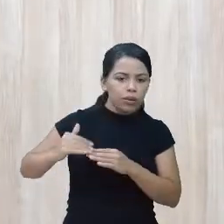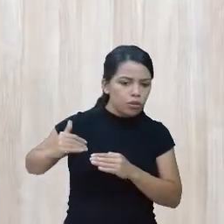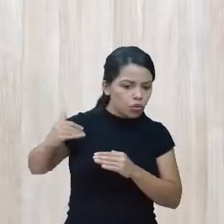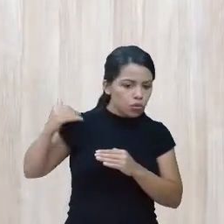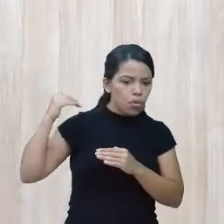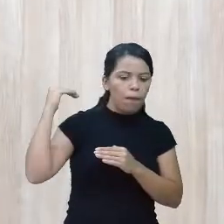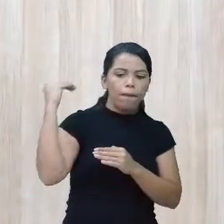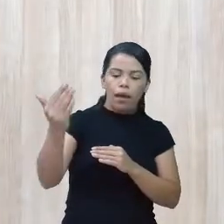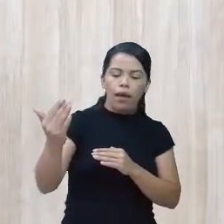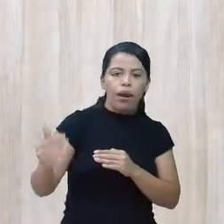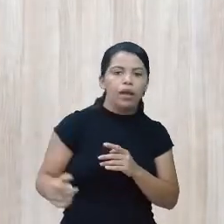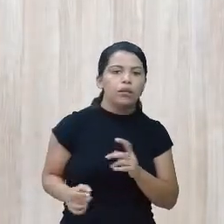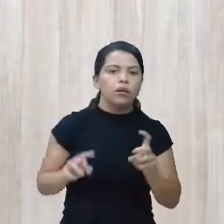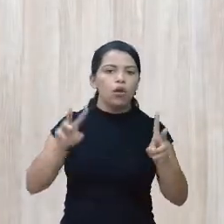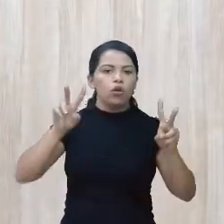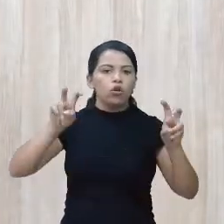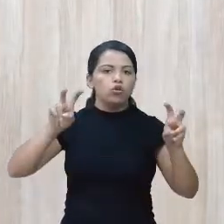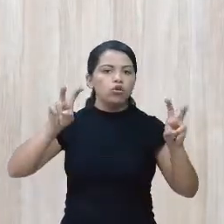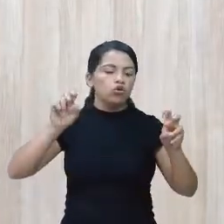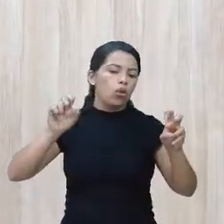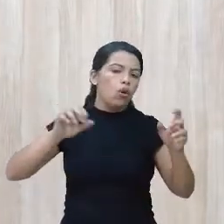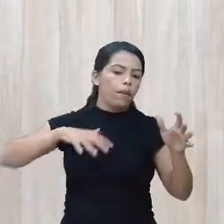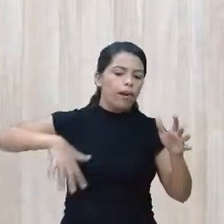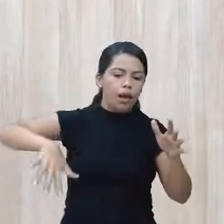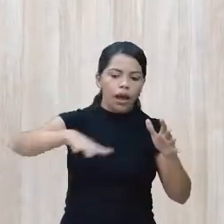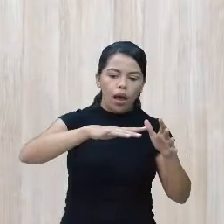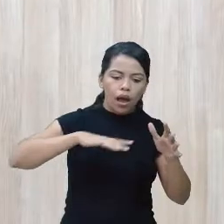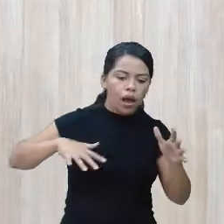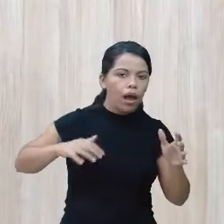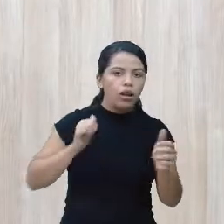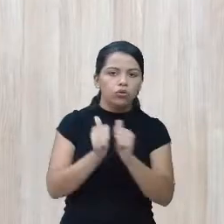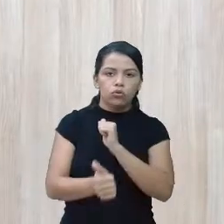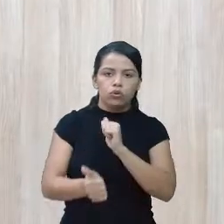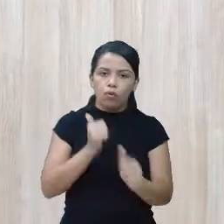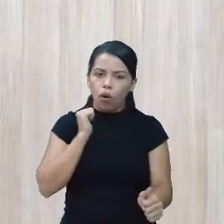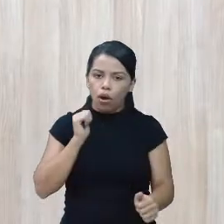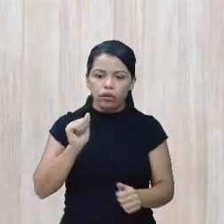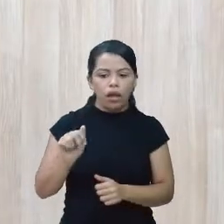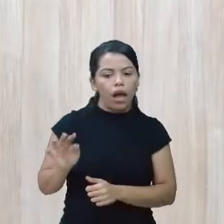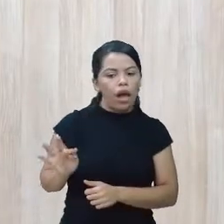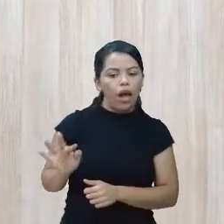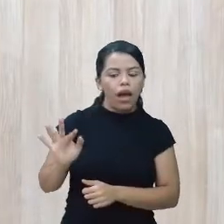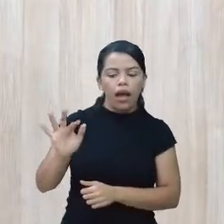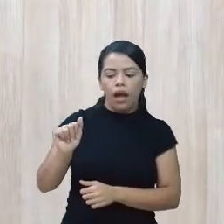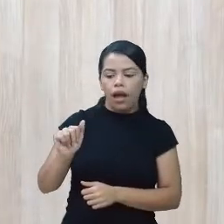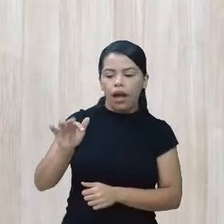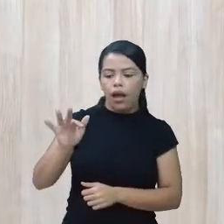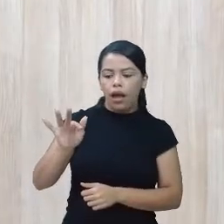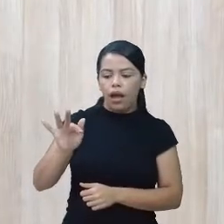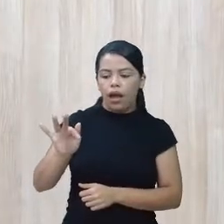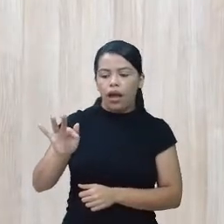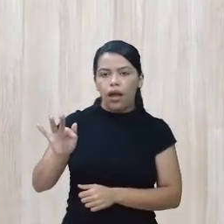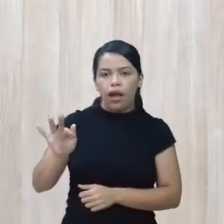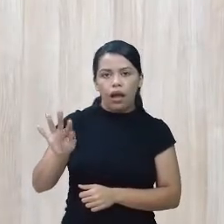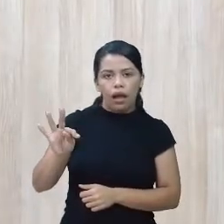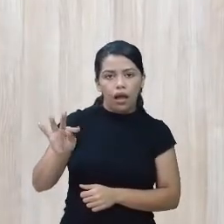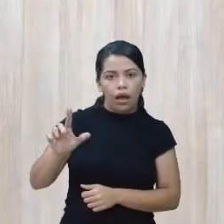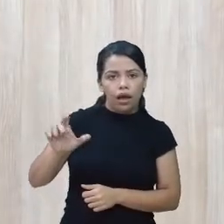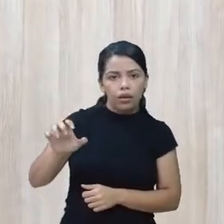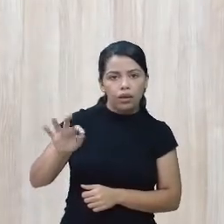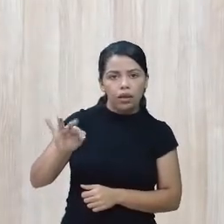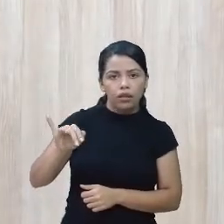superação, sobre o mundo dos esportes, do atletismo. É um filme maravilhoso. E a trilha sonora é incrível. A trilha sonora